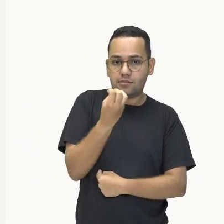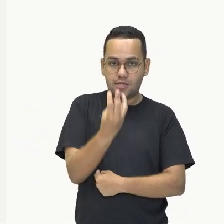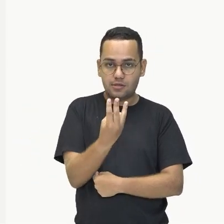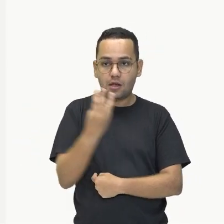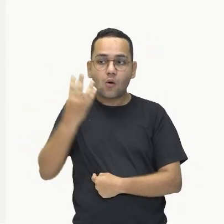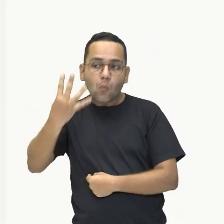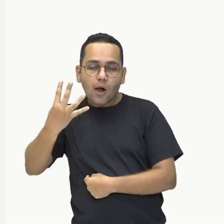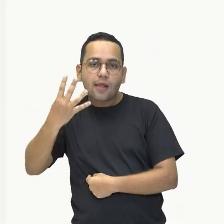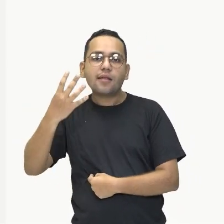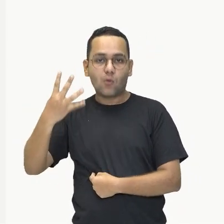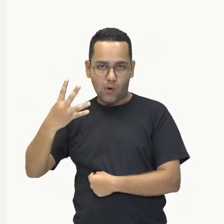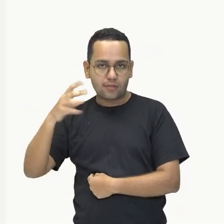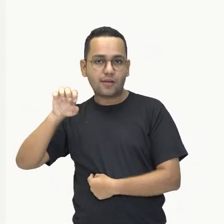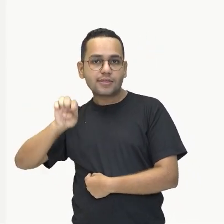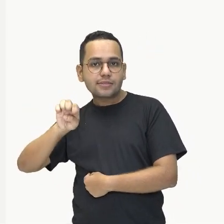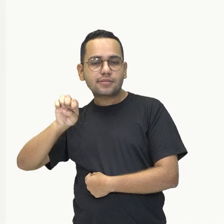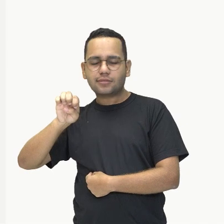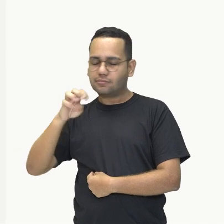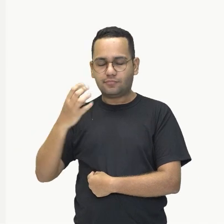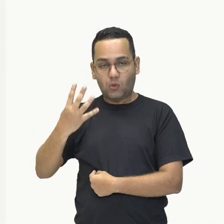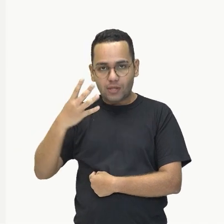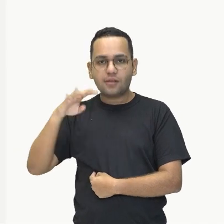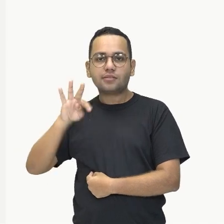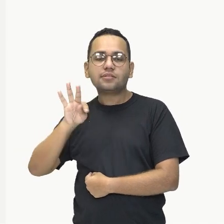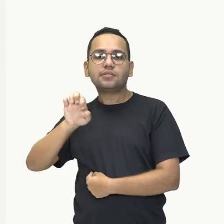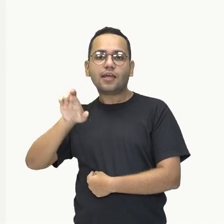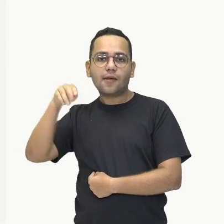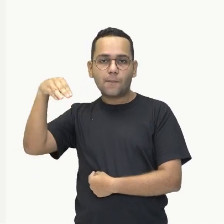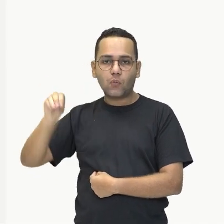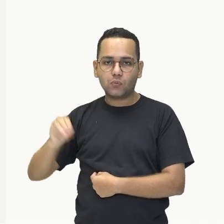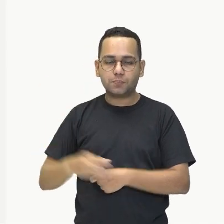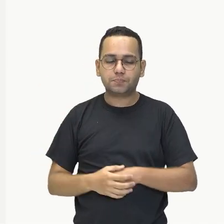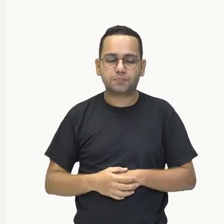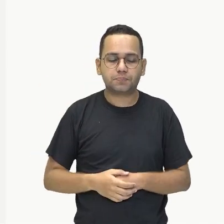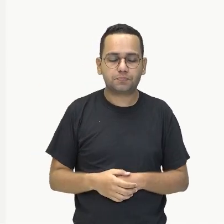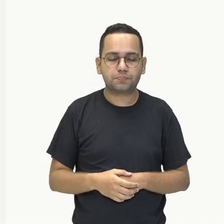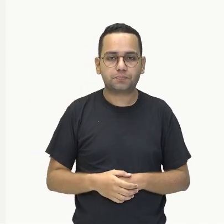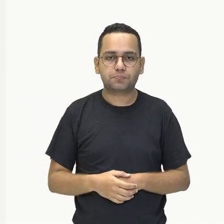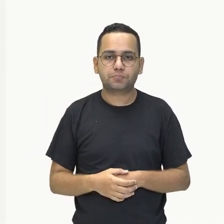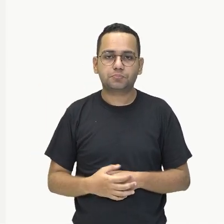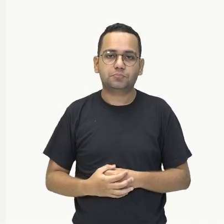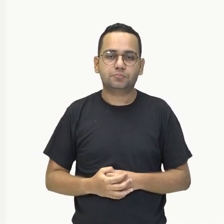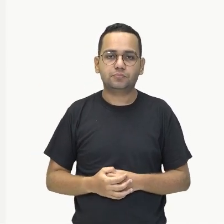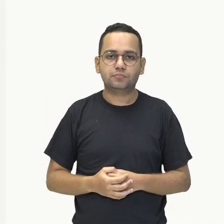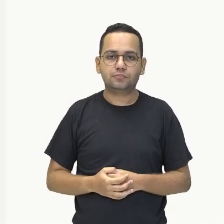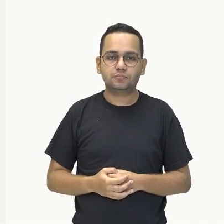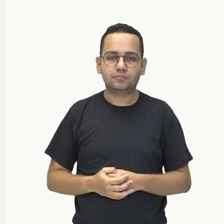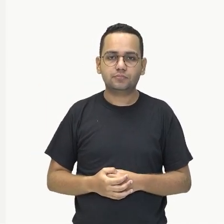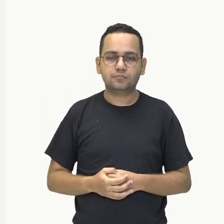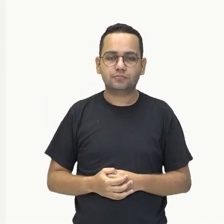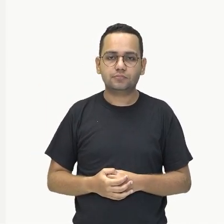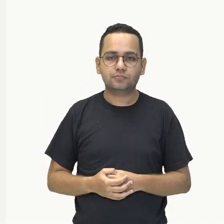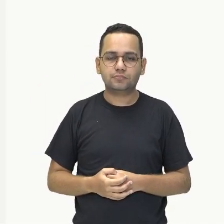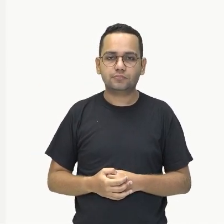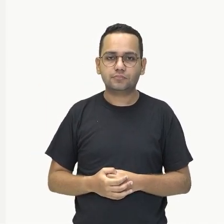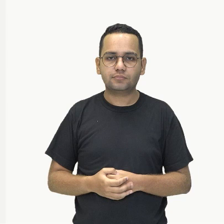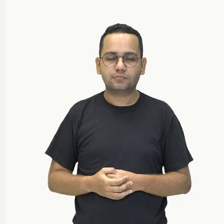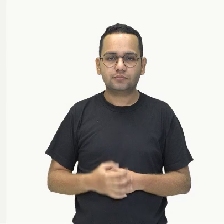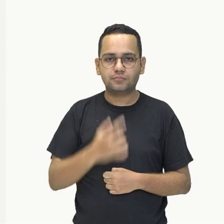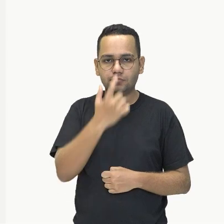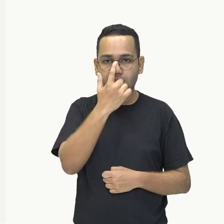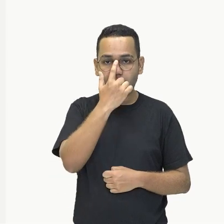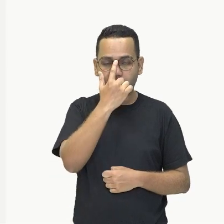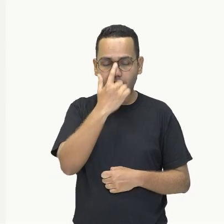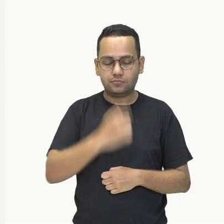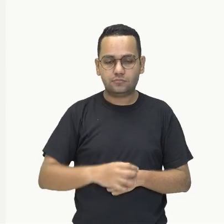x ao quadrado. Terceiro termo, x. Quarto termo, 2.